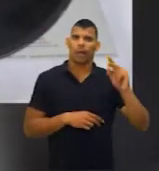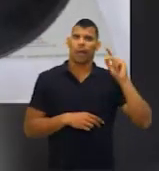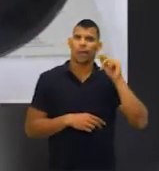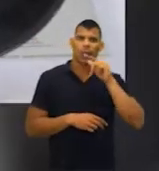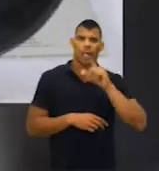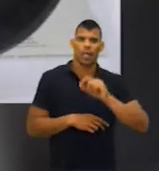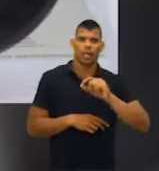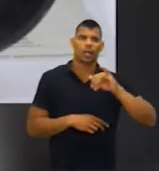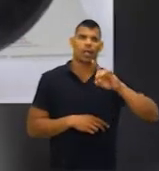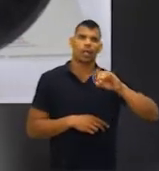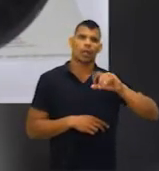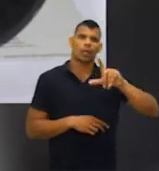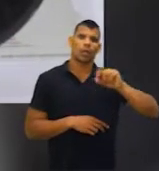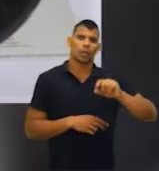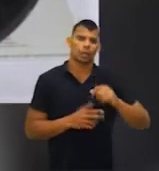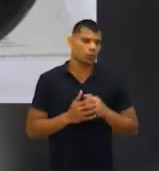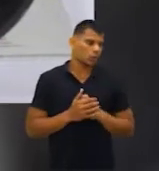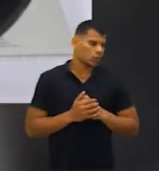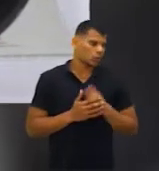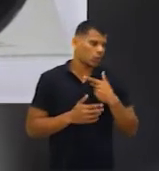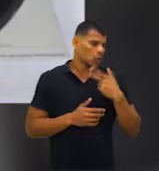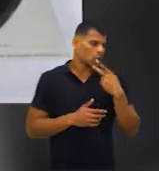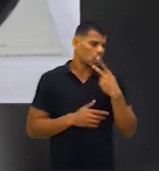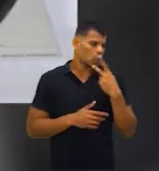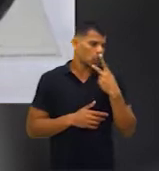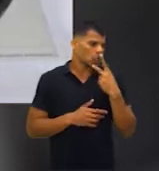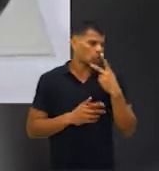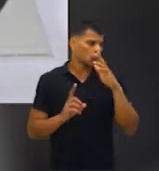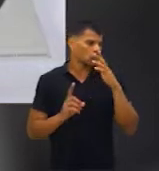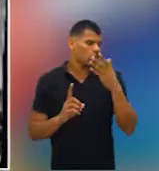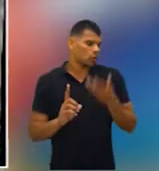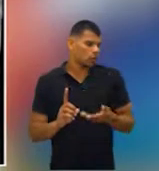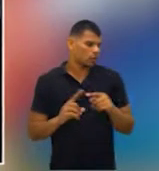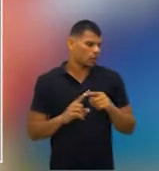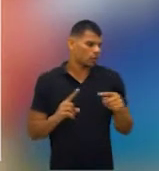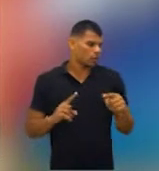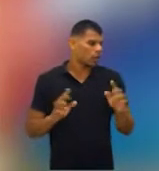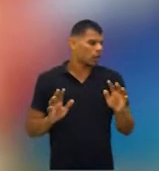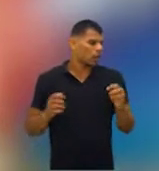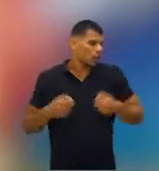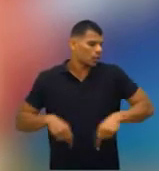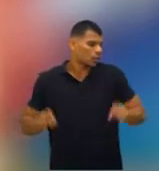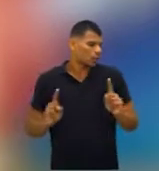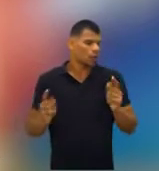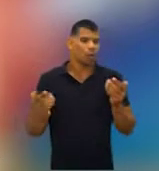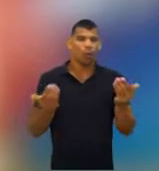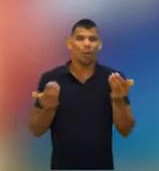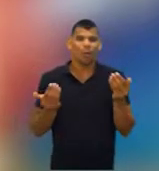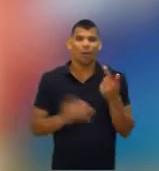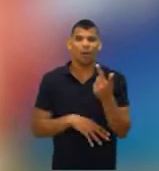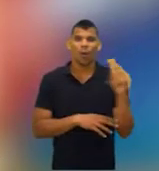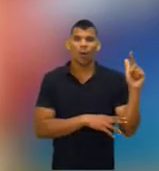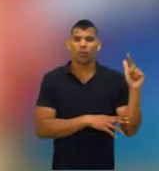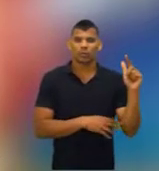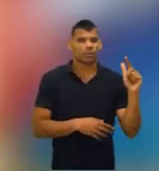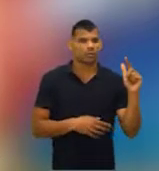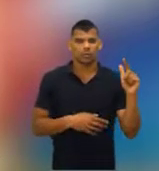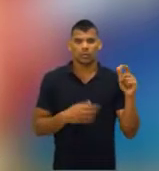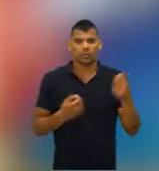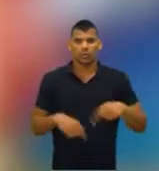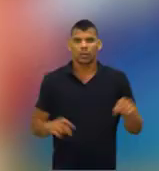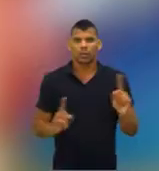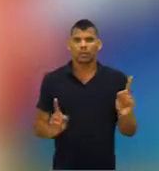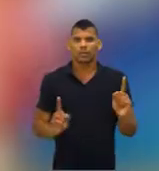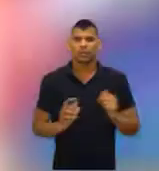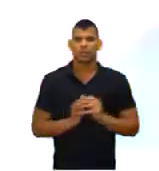maneira assim, concorrente com Rita Lee, com Raul Seixas, contrapondo essas pessoas que eram meus ídolos